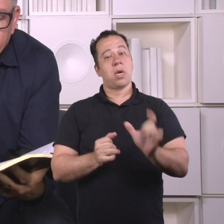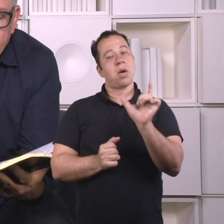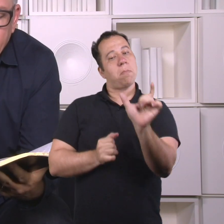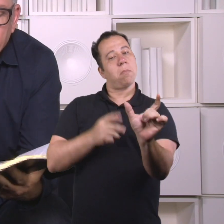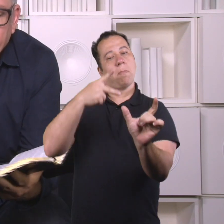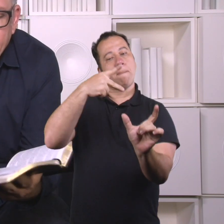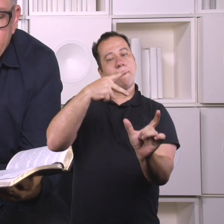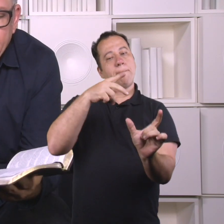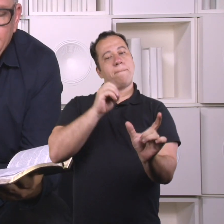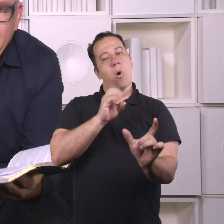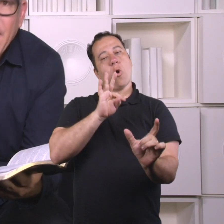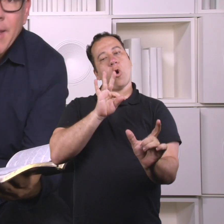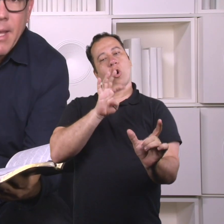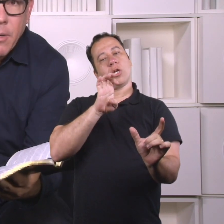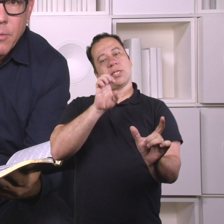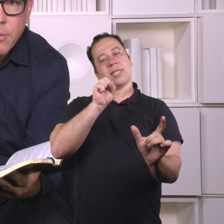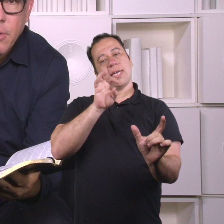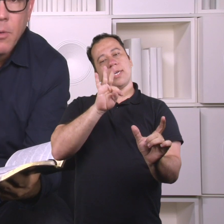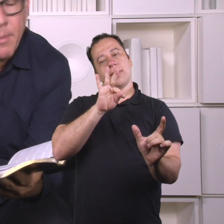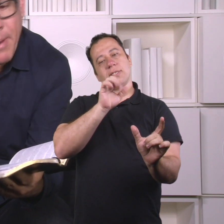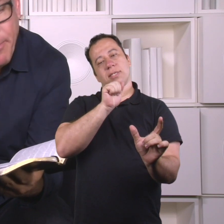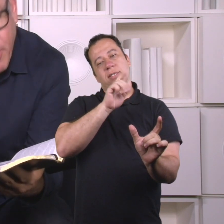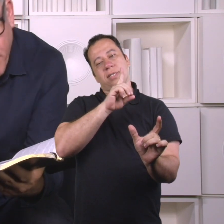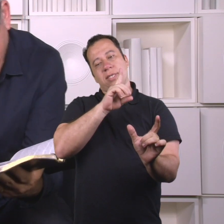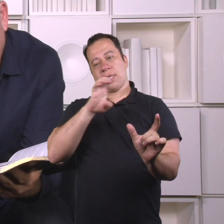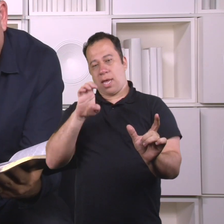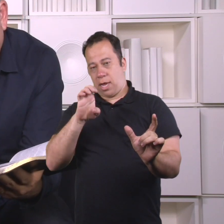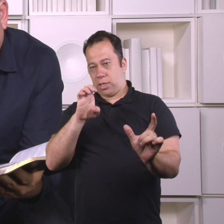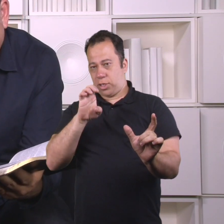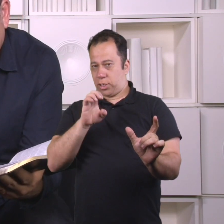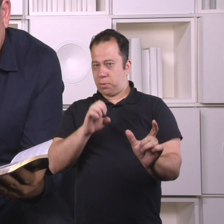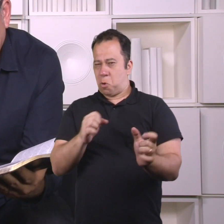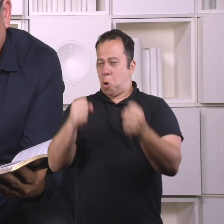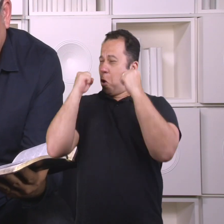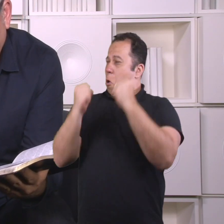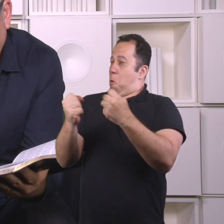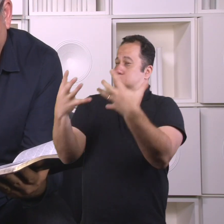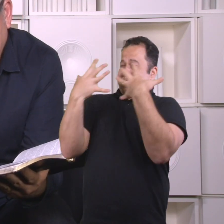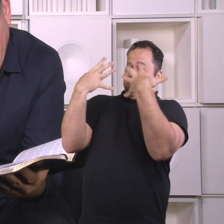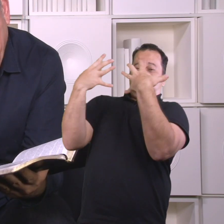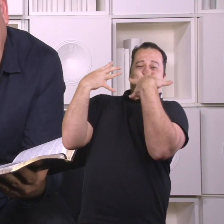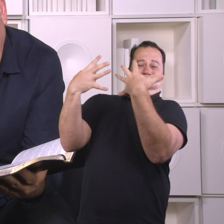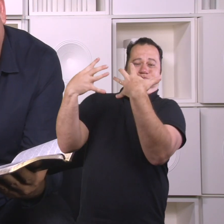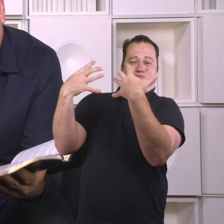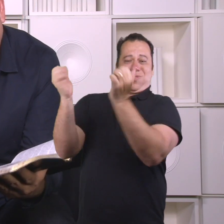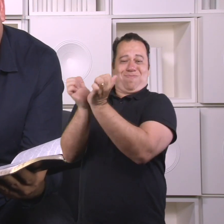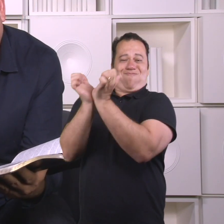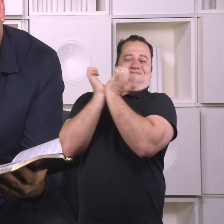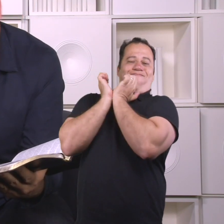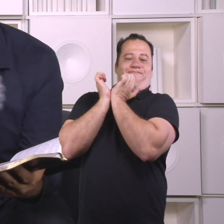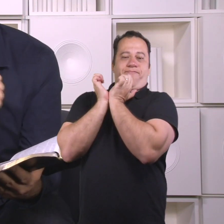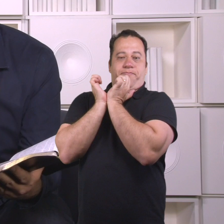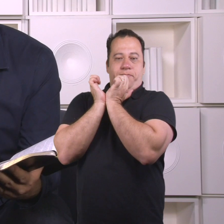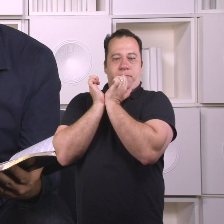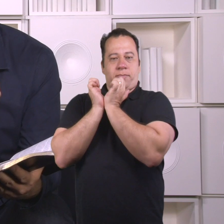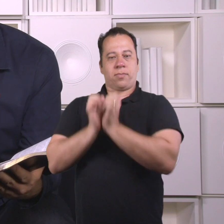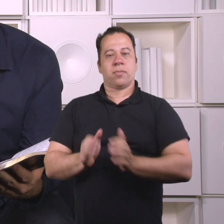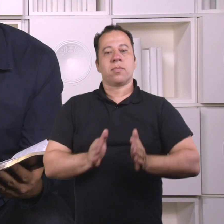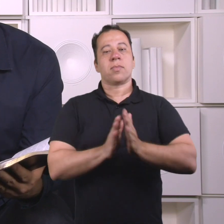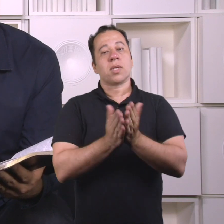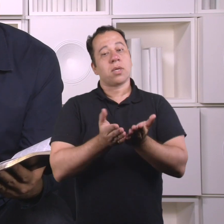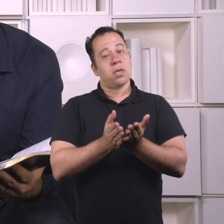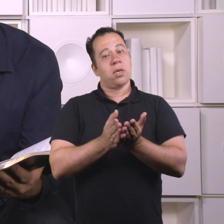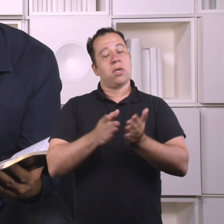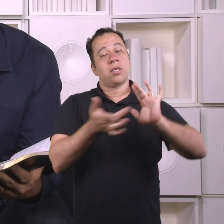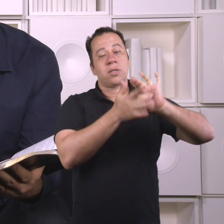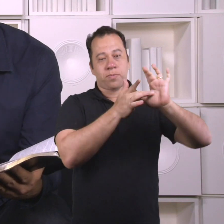assim, você não pode servir a Deus ou a Mamon, ele está dizendo que o Mamon, ele reivindica a sua